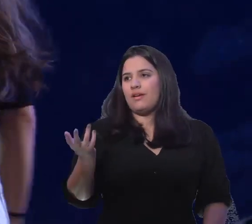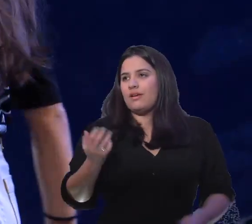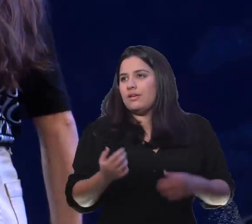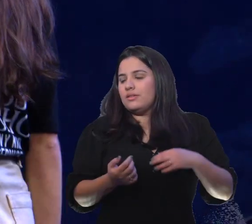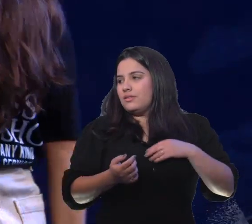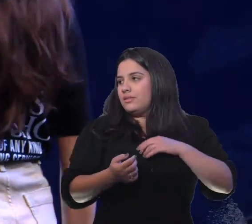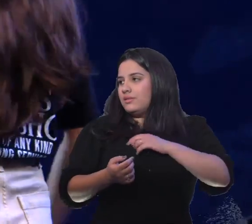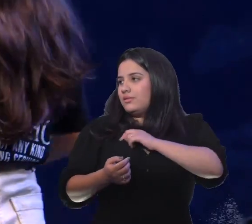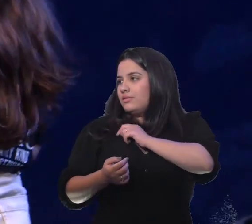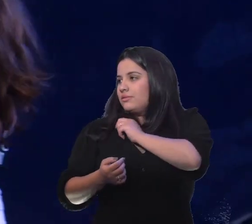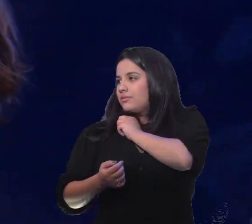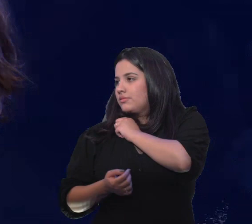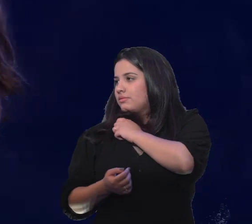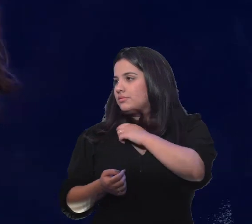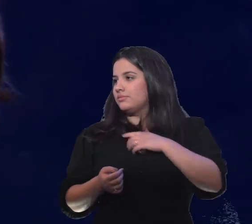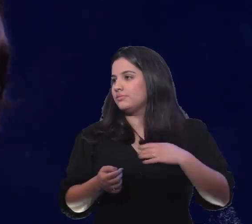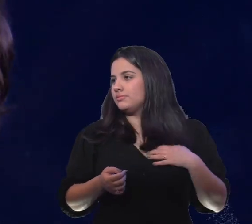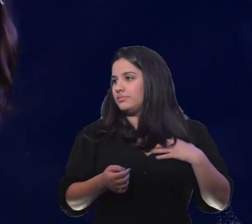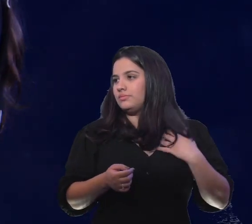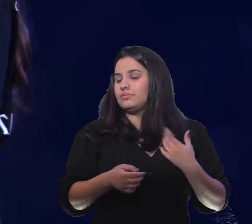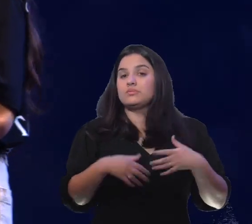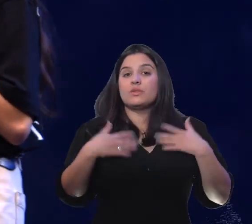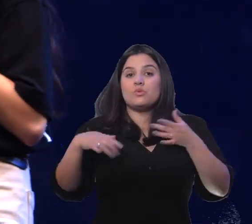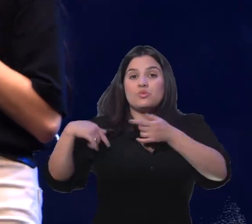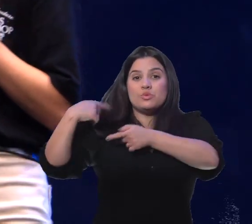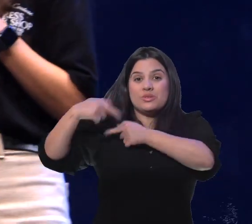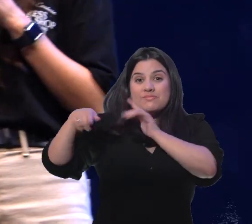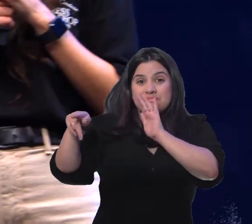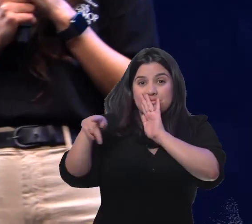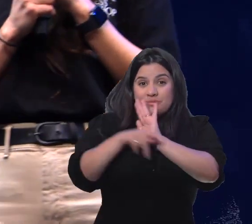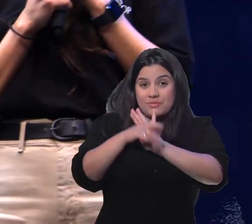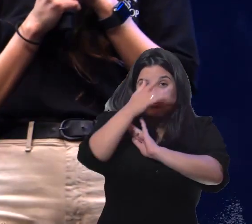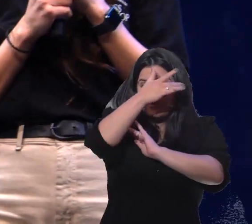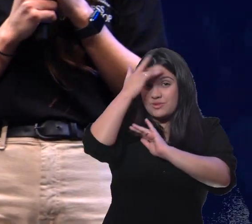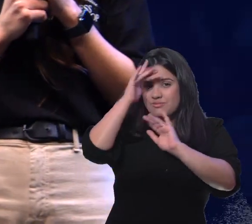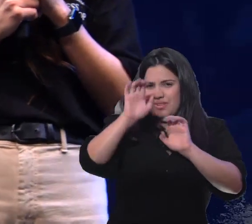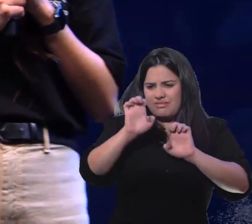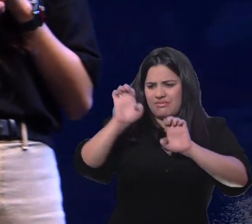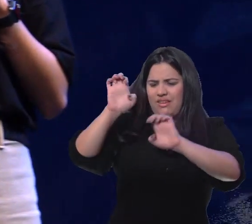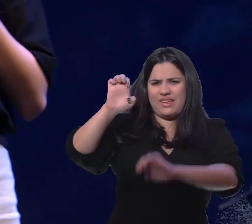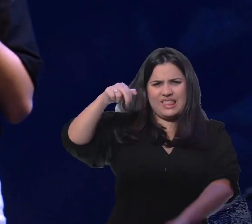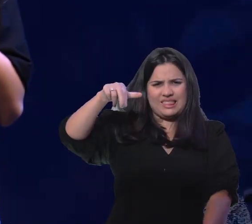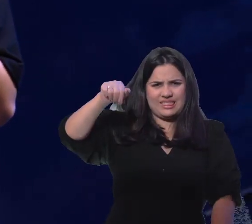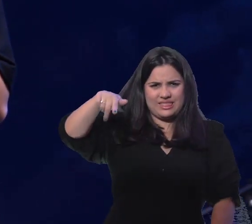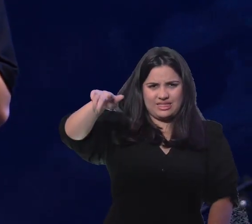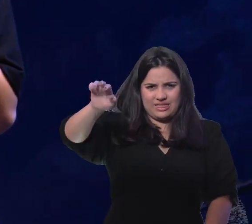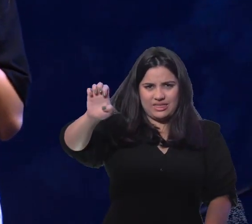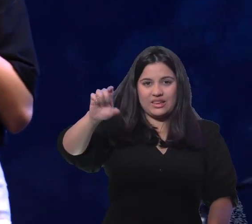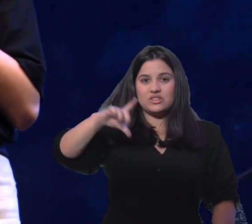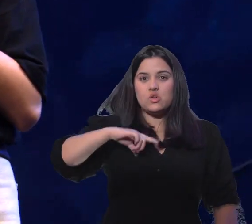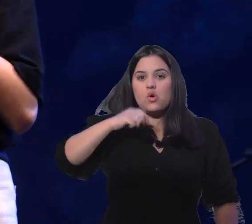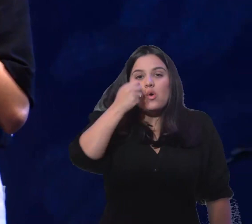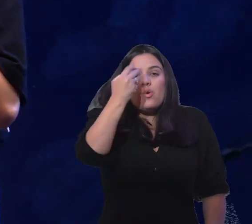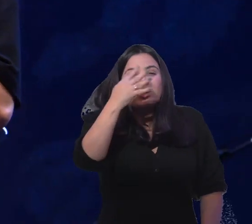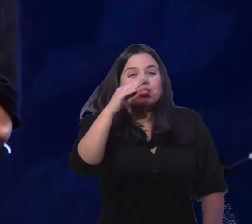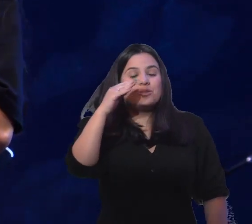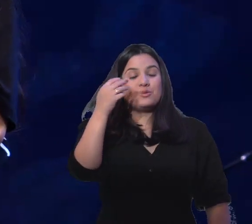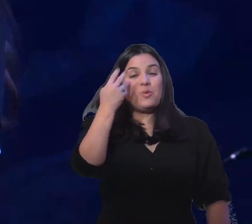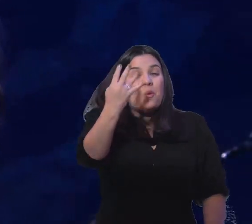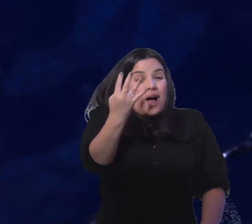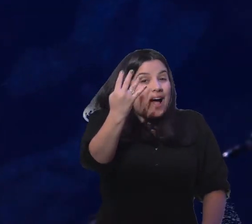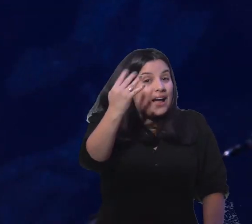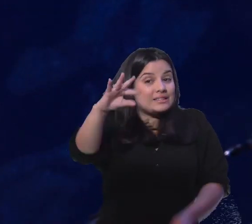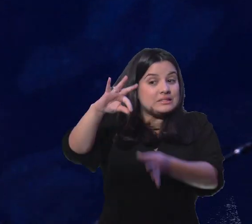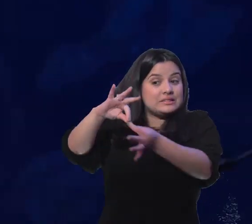faz silêncio aí. Os descendentes de Enaque tinham 4 metros de altura. Você aí